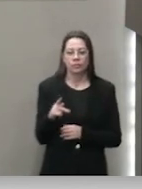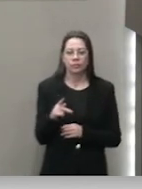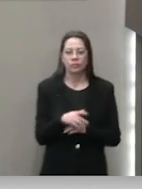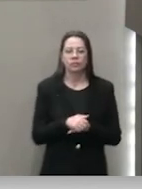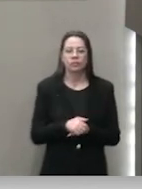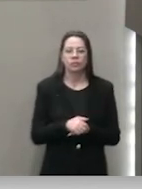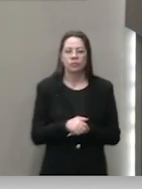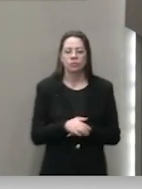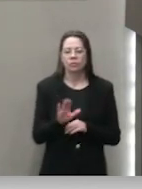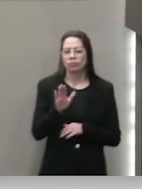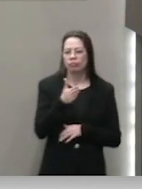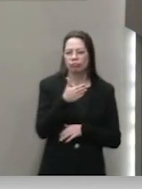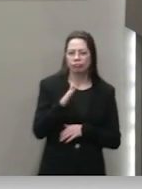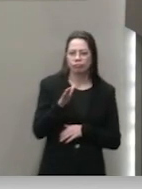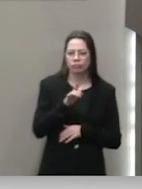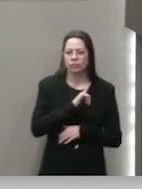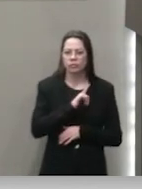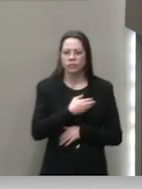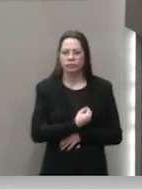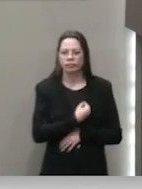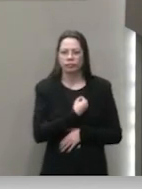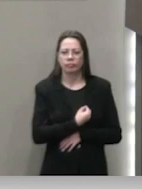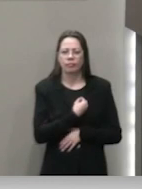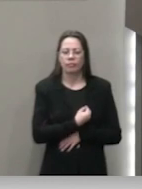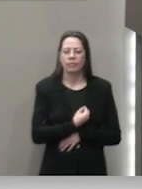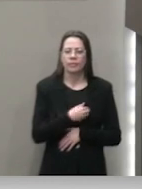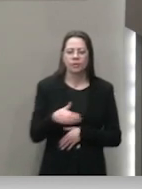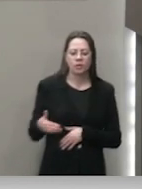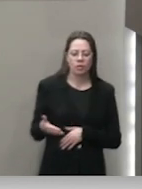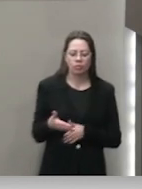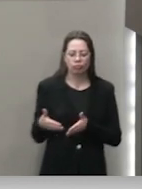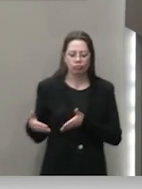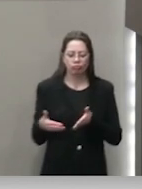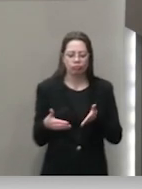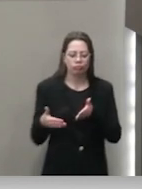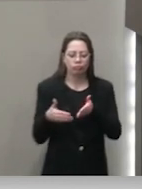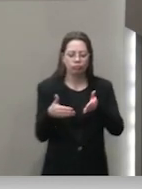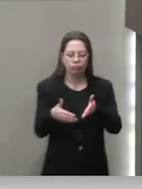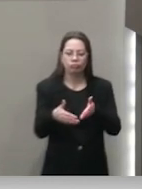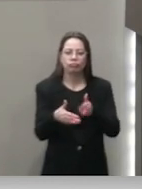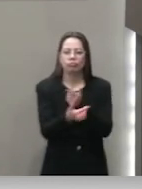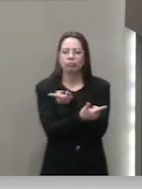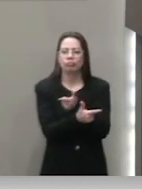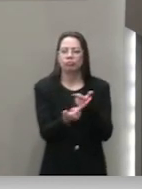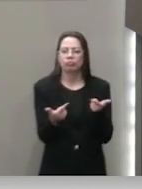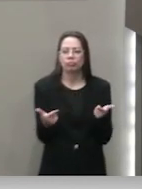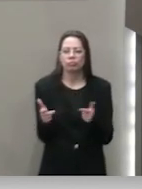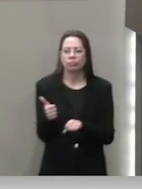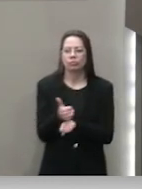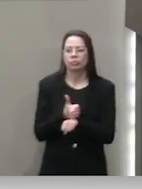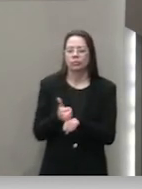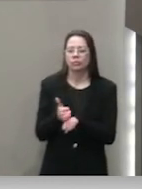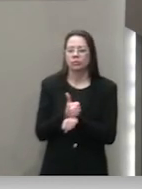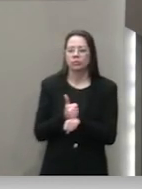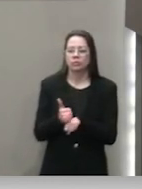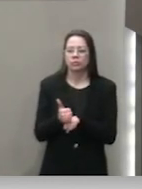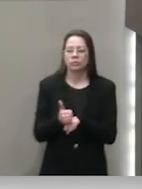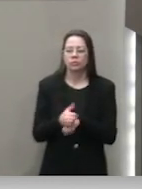se estima que a gente caminha para não termos mais esses